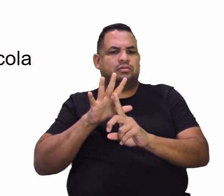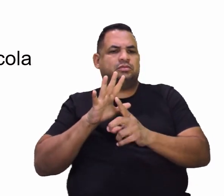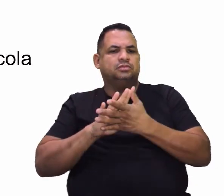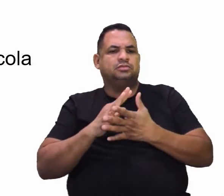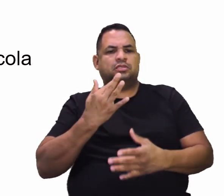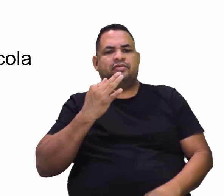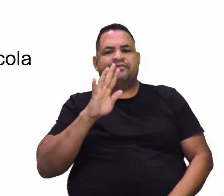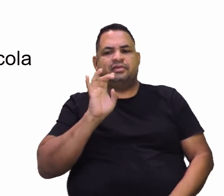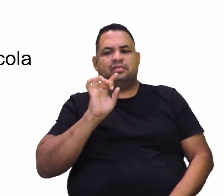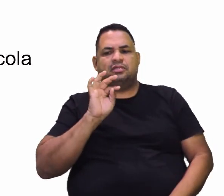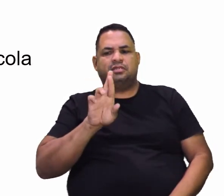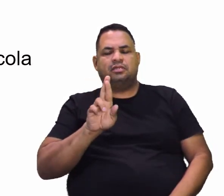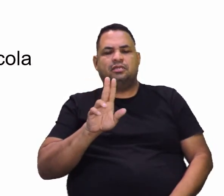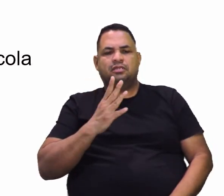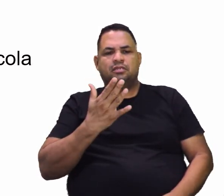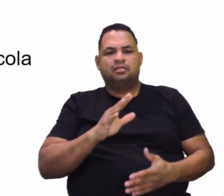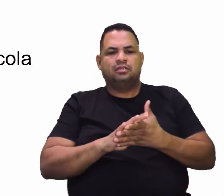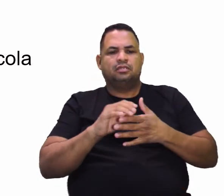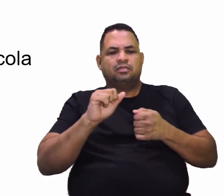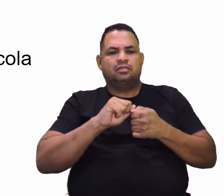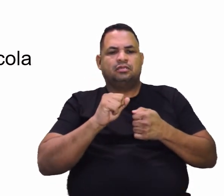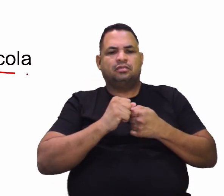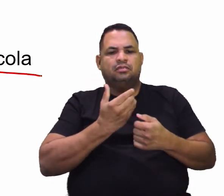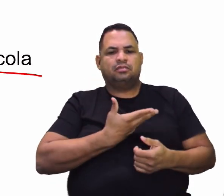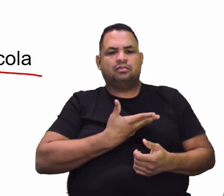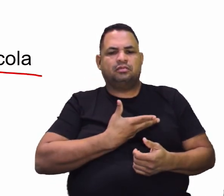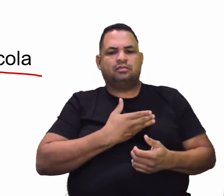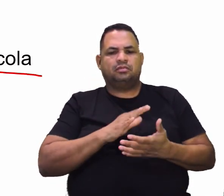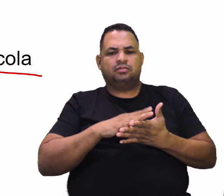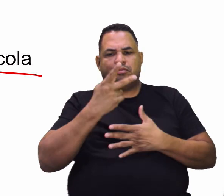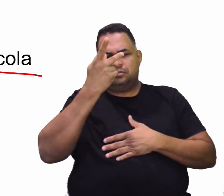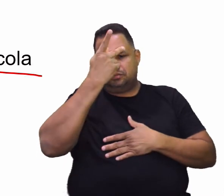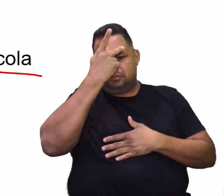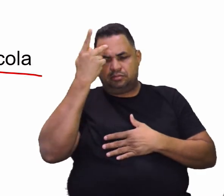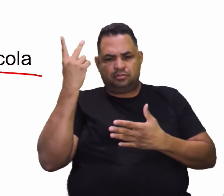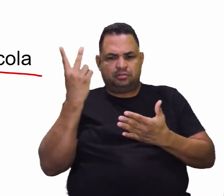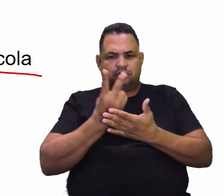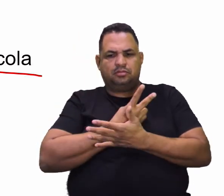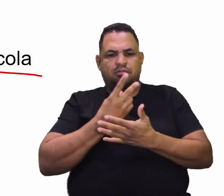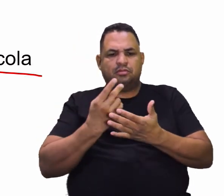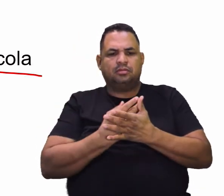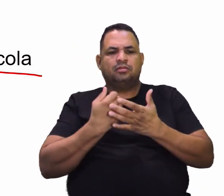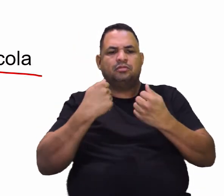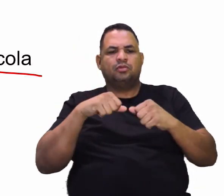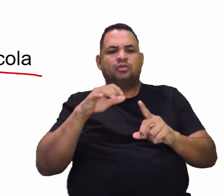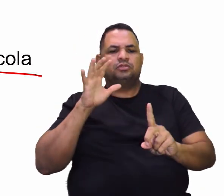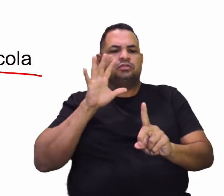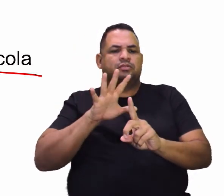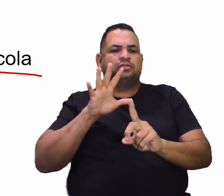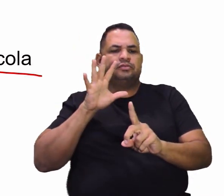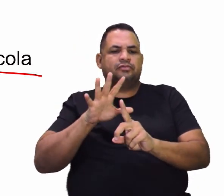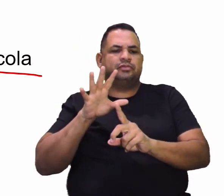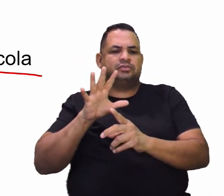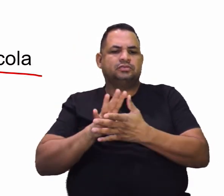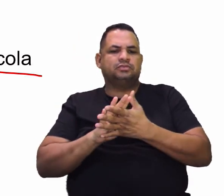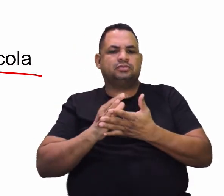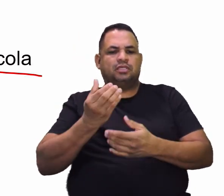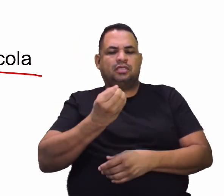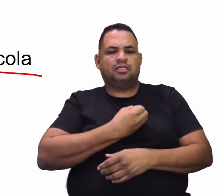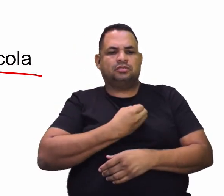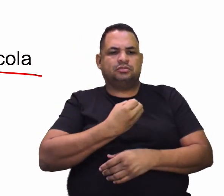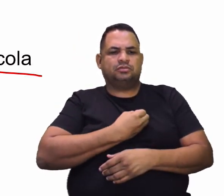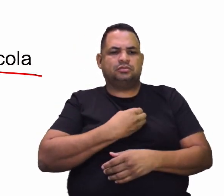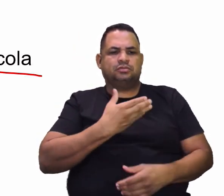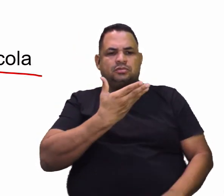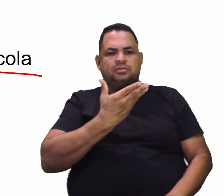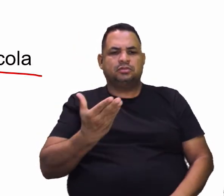cognato. Então, olha só, fazer amizade com as pessoas erradas na escola pode afetar suas notas. Making